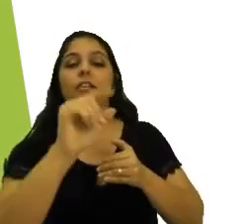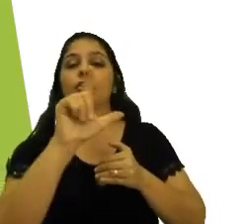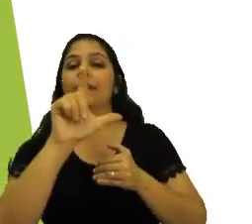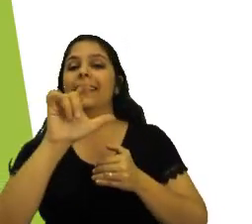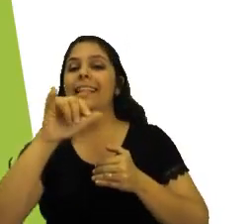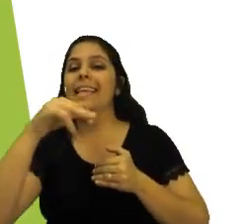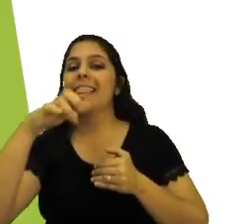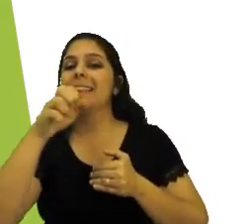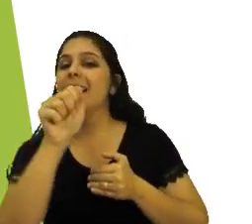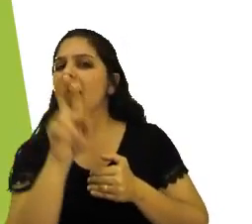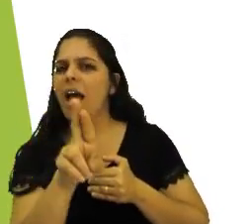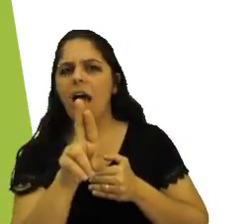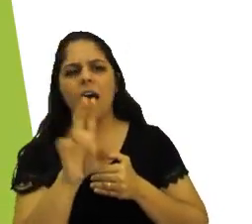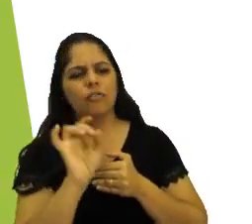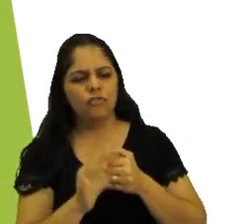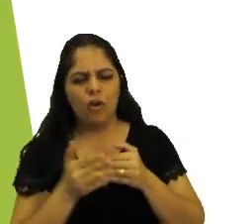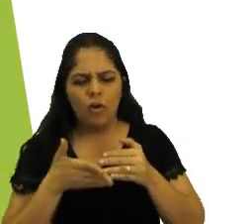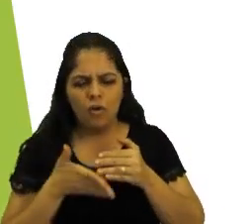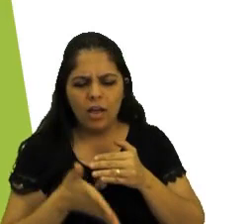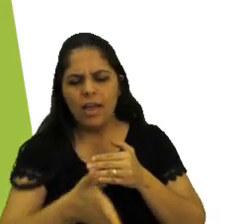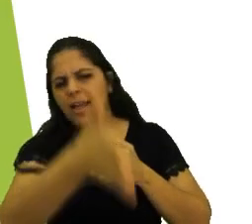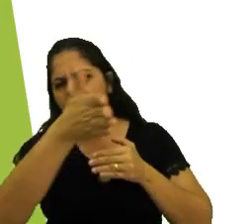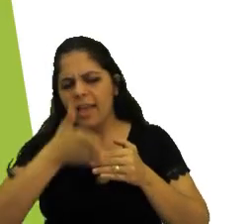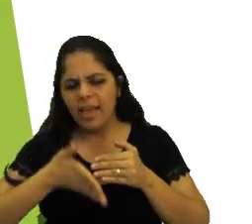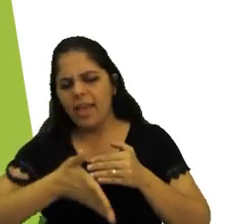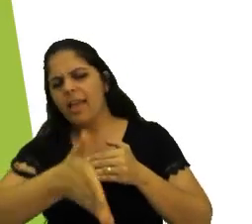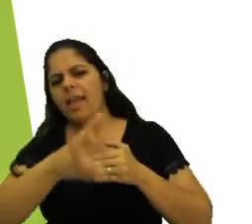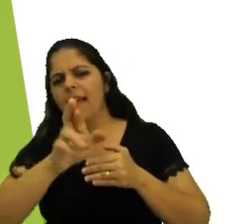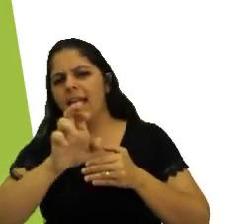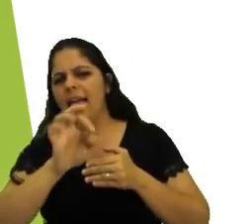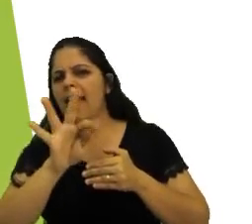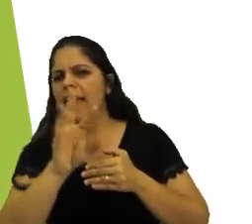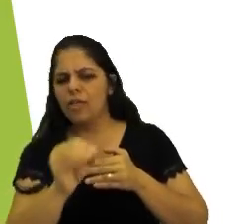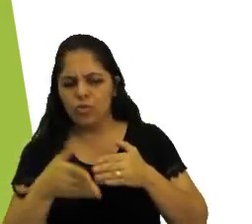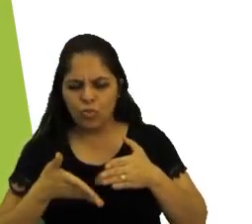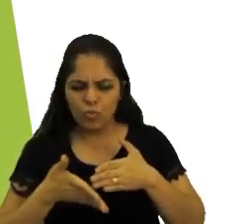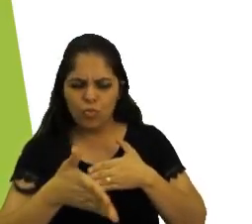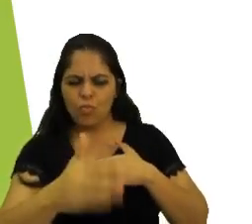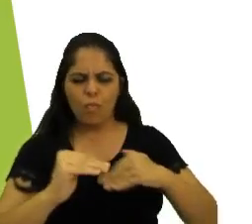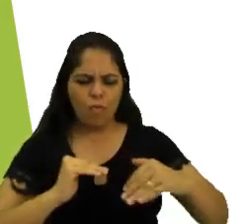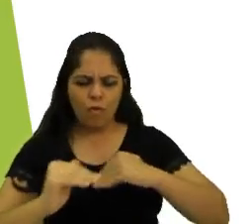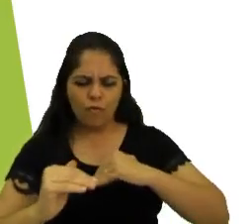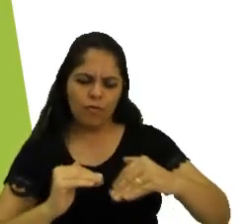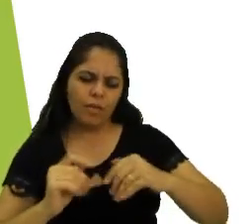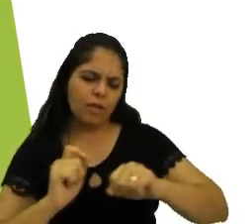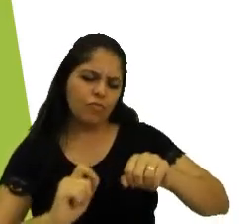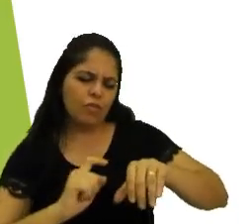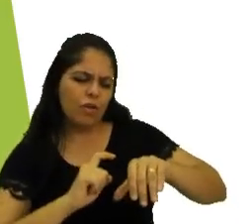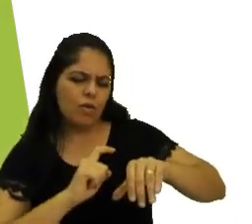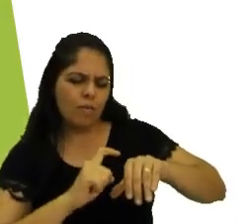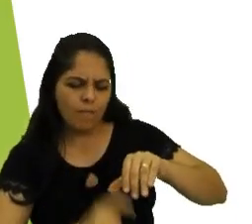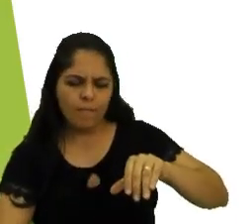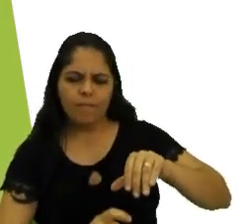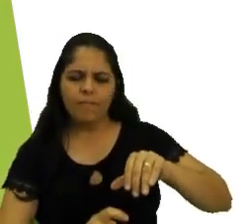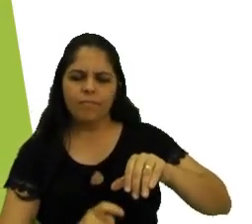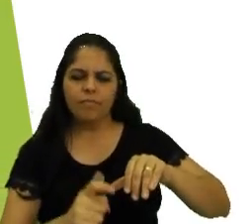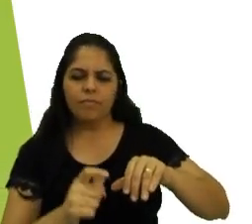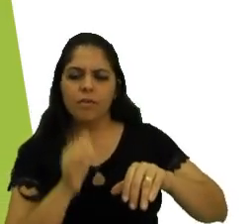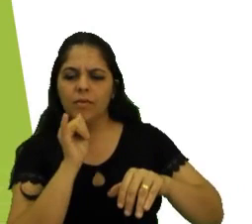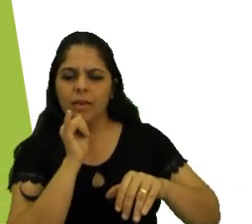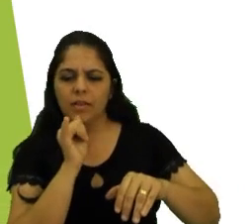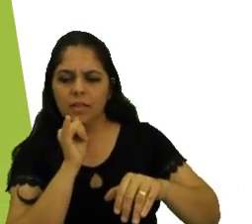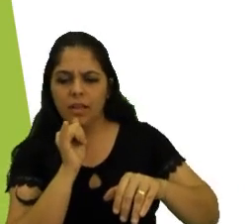só vai seguir só avanços retos, né? Ou seja, eu vou ter movimentos, né? Como tem no exemplo aqui, ó, na